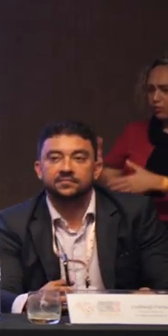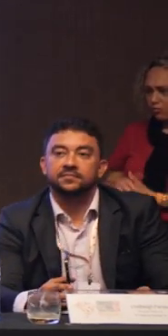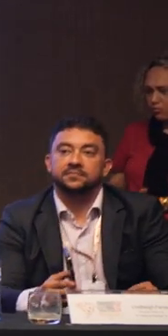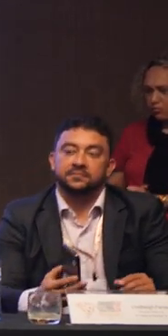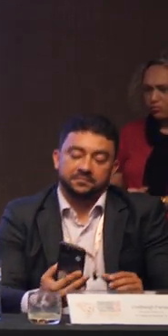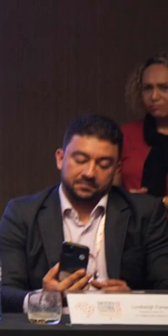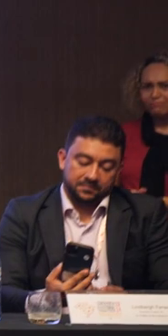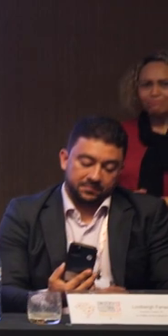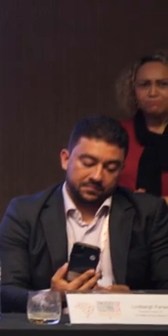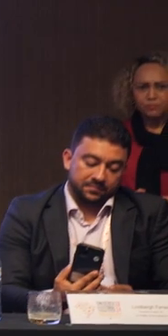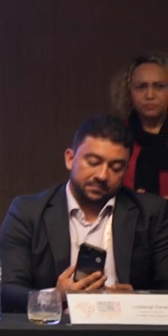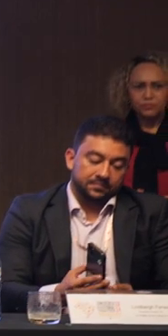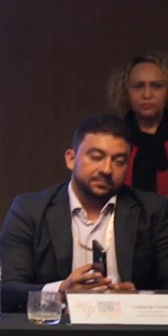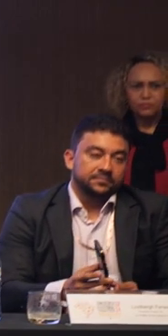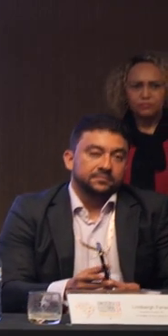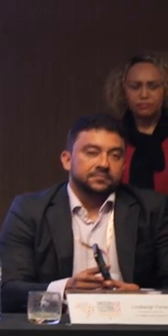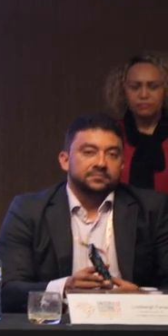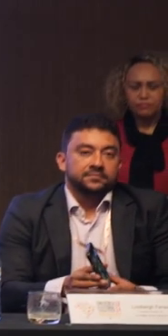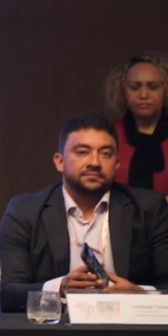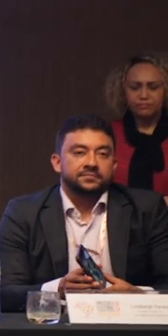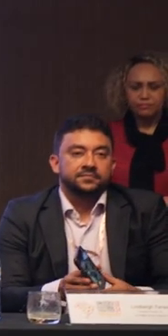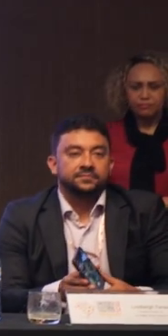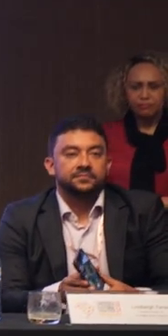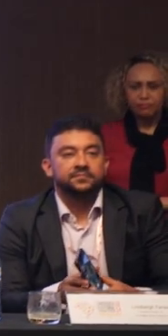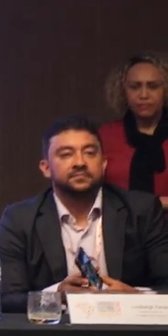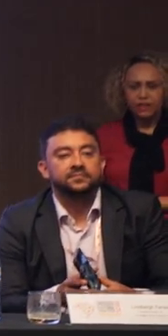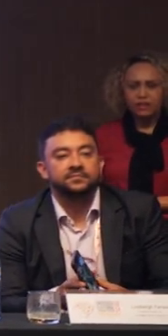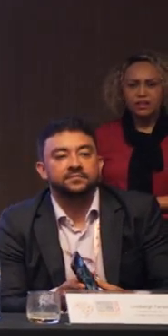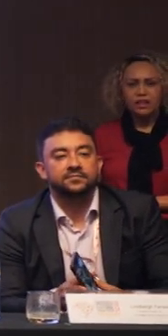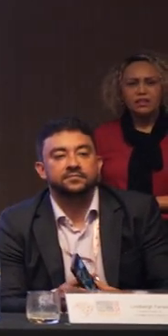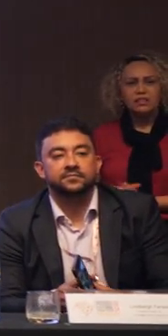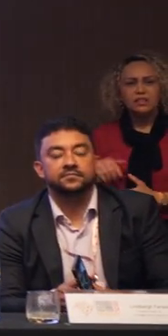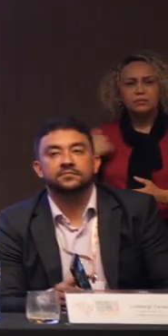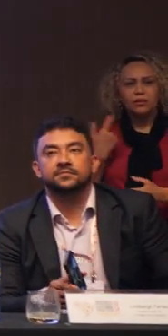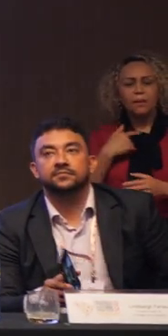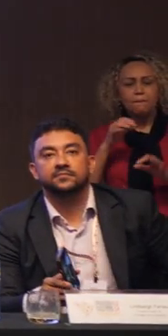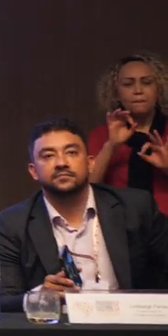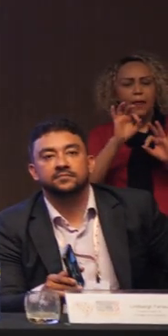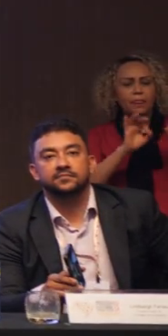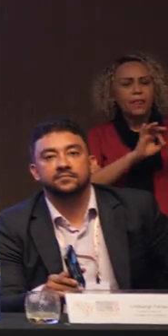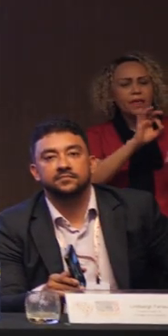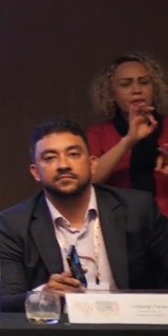Sempre está fazendo análise de conjuntura, sempre planejando.